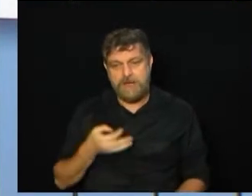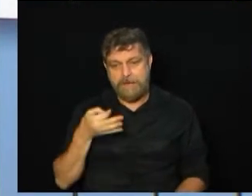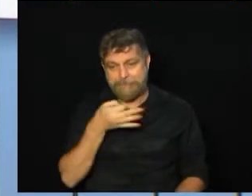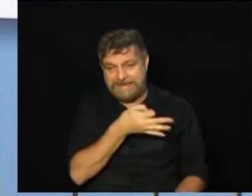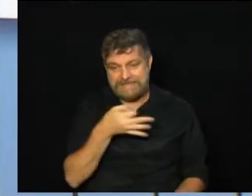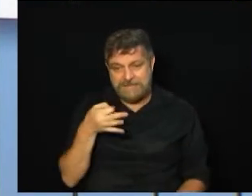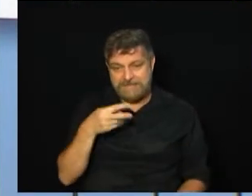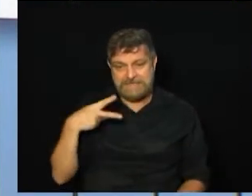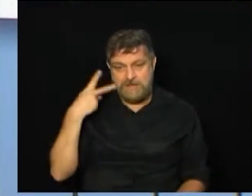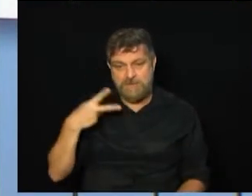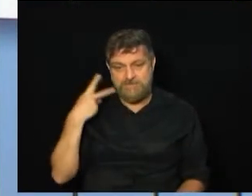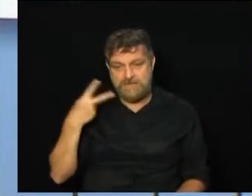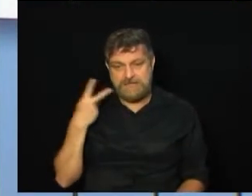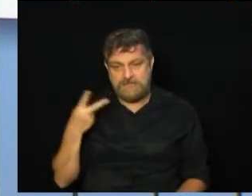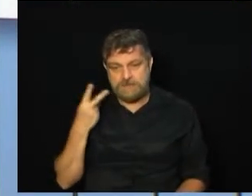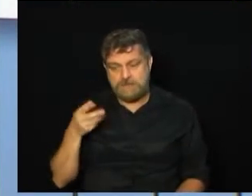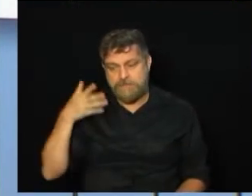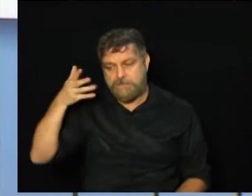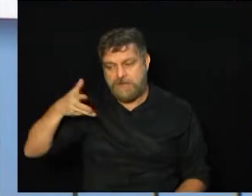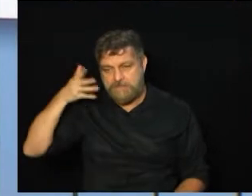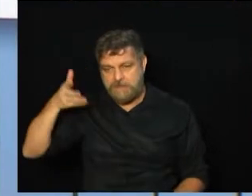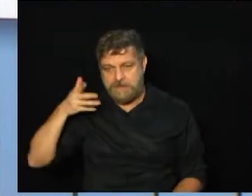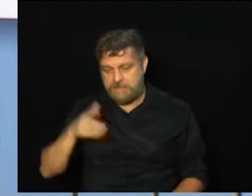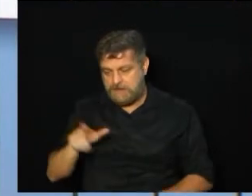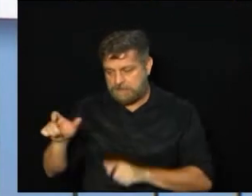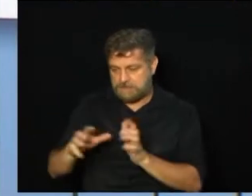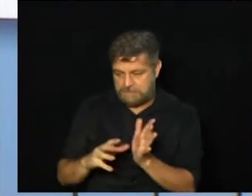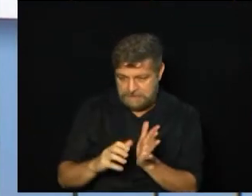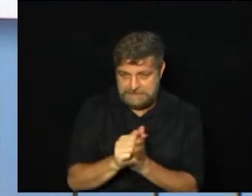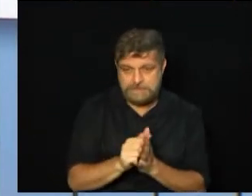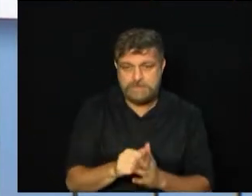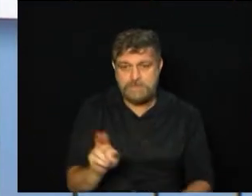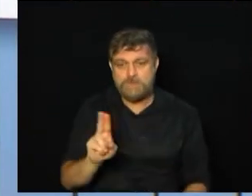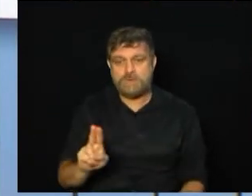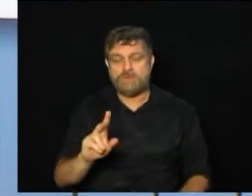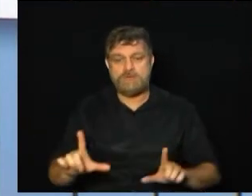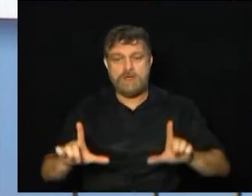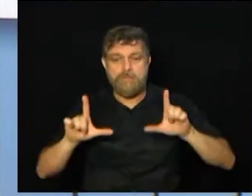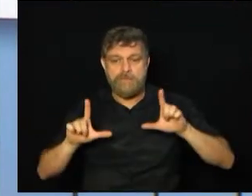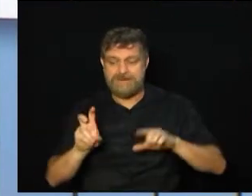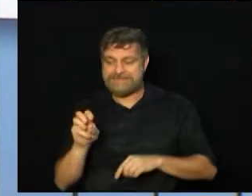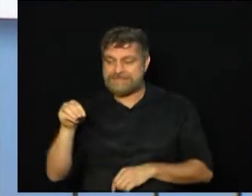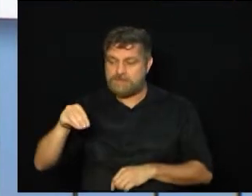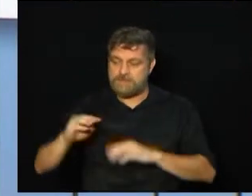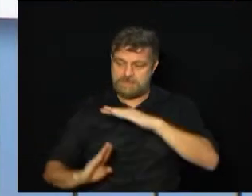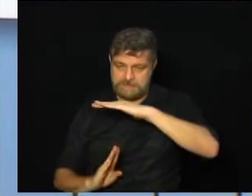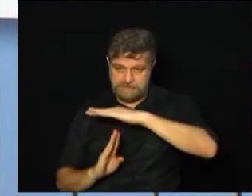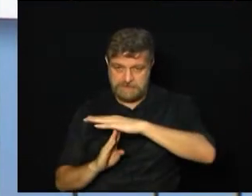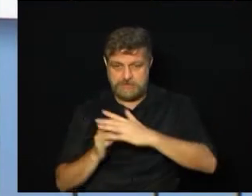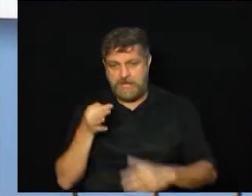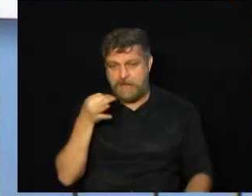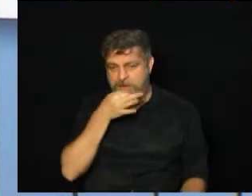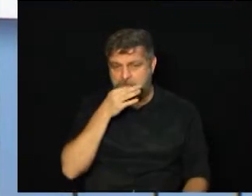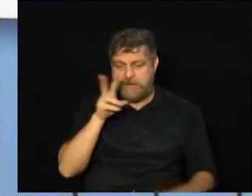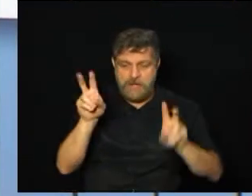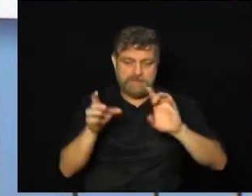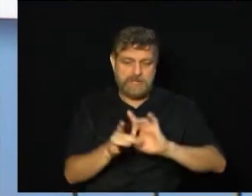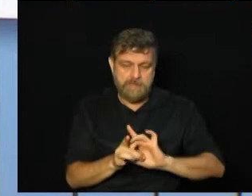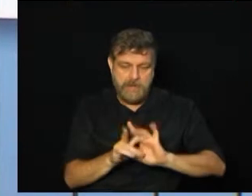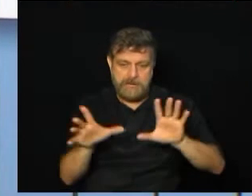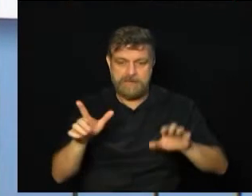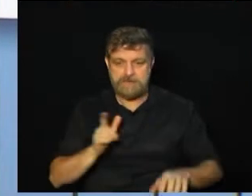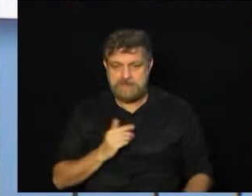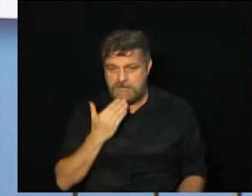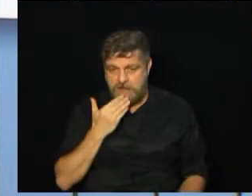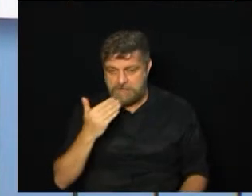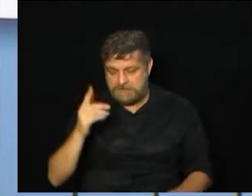de comunicado de vereadores, que aqueles inscritos usam a tribuna por até 5 minutos para falar sobre um tema livre. Se for pedido